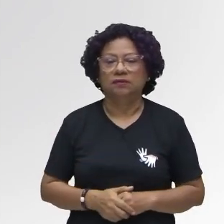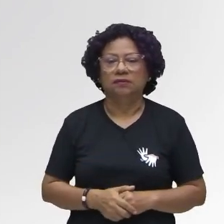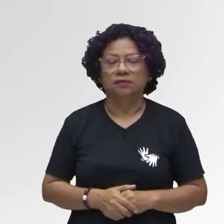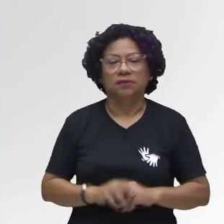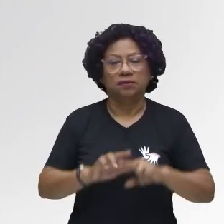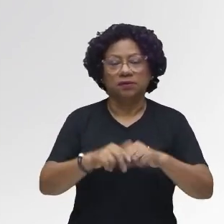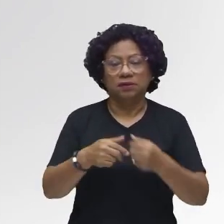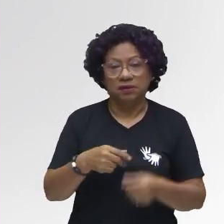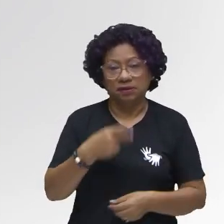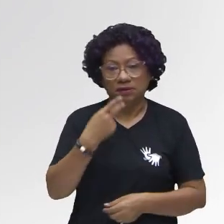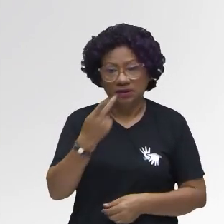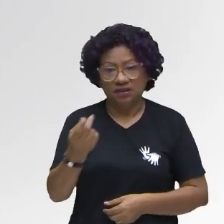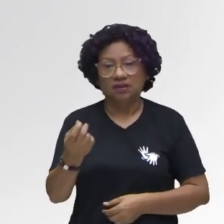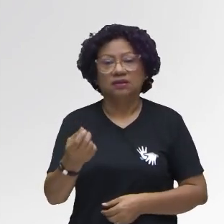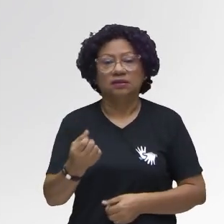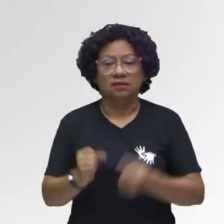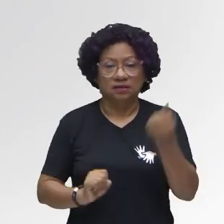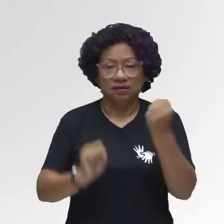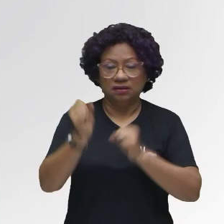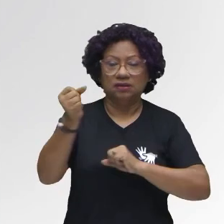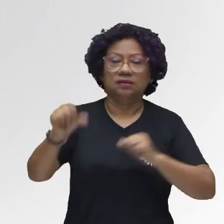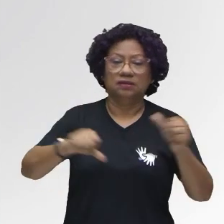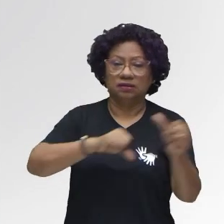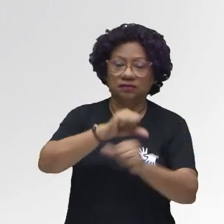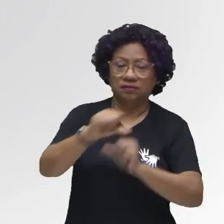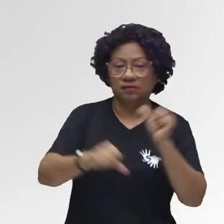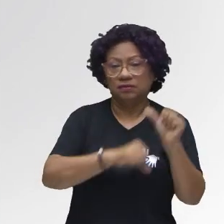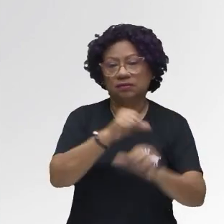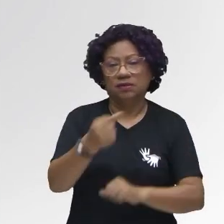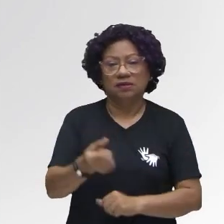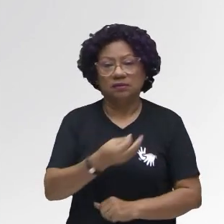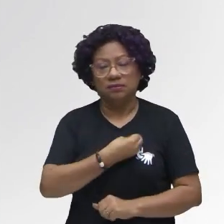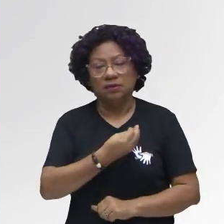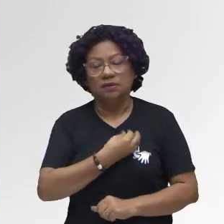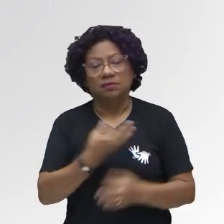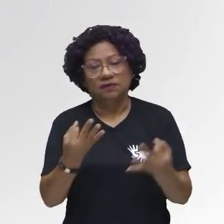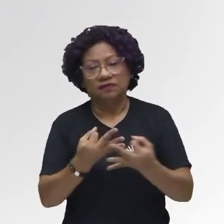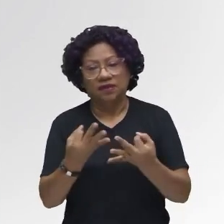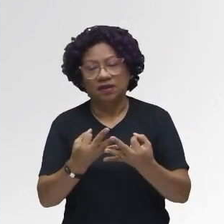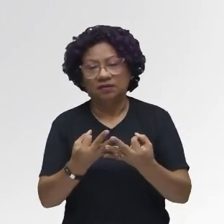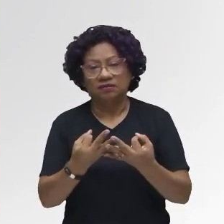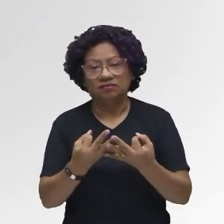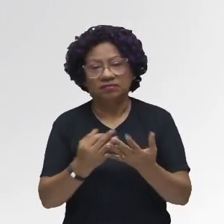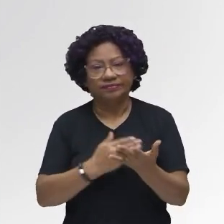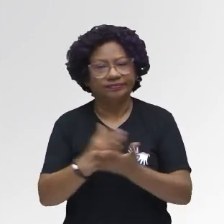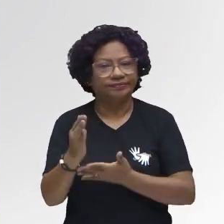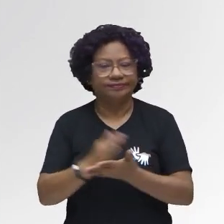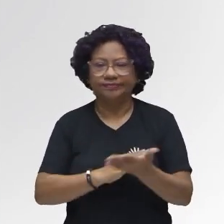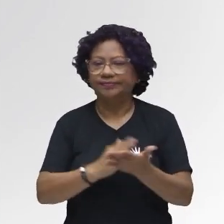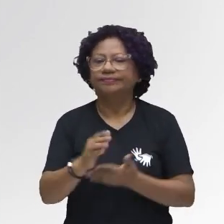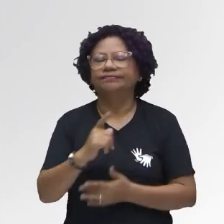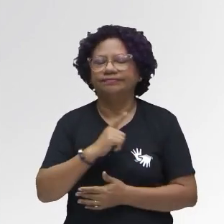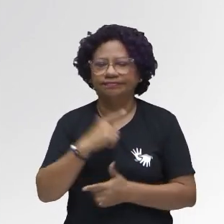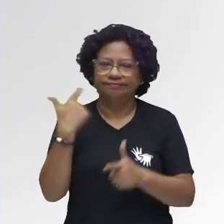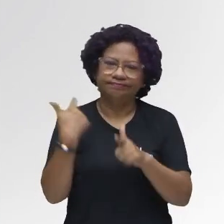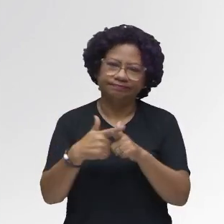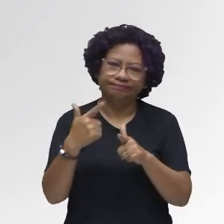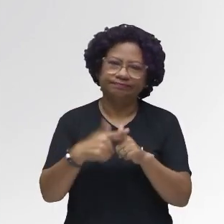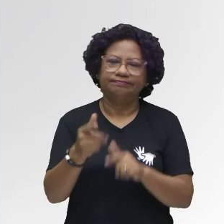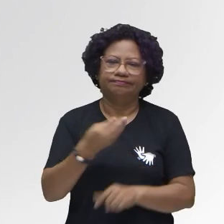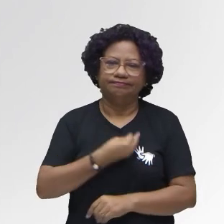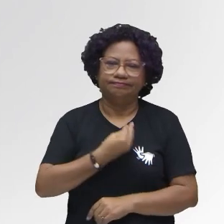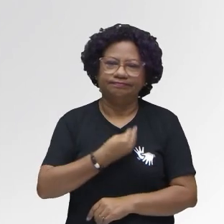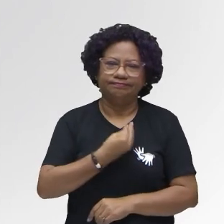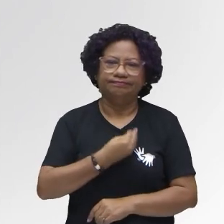as transformações tão bonitas que a gente vê nas grandes cidades, ao mesmo tempo também traz essas consequências negativas,